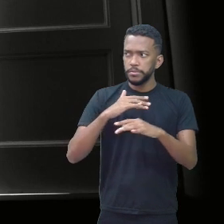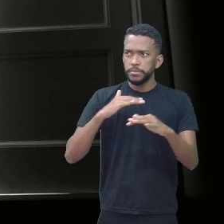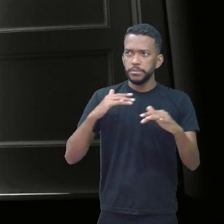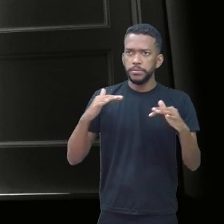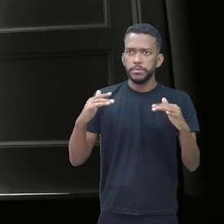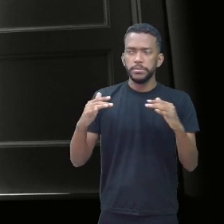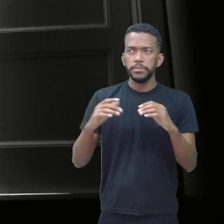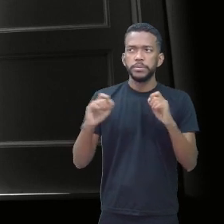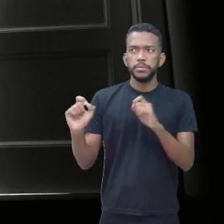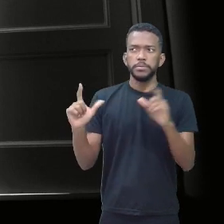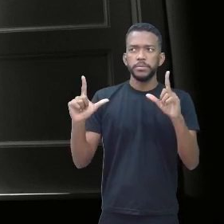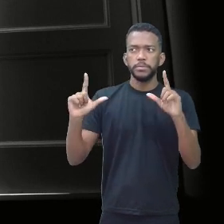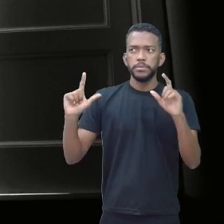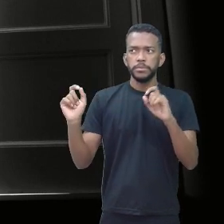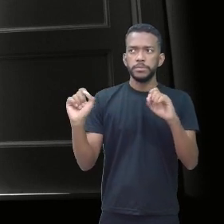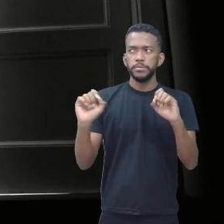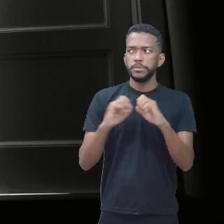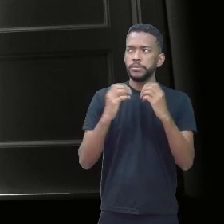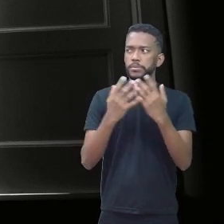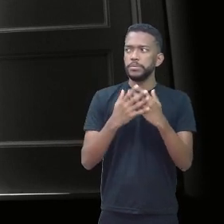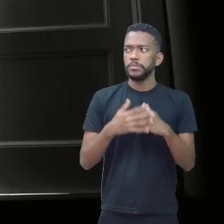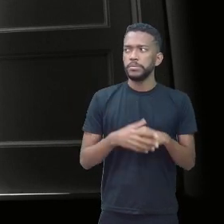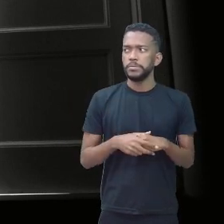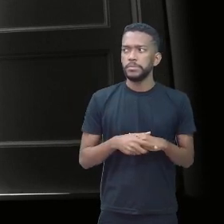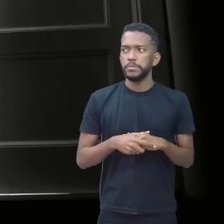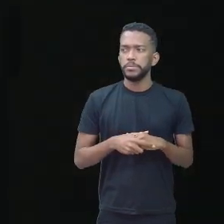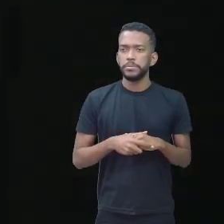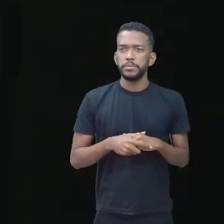E aí o slide não está ajudando.